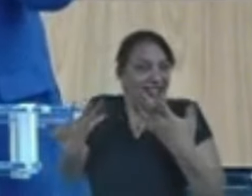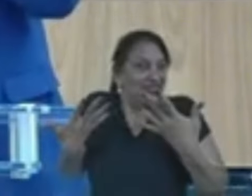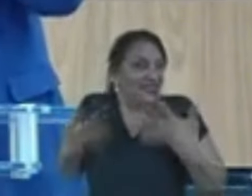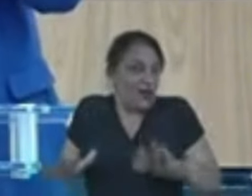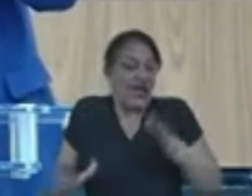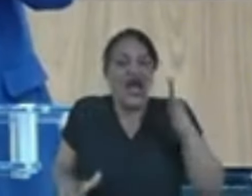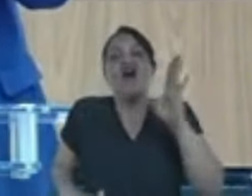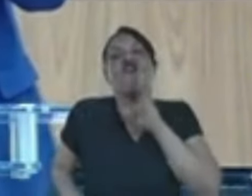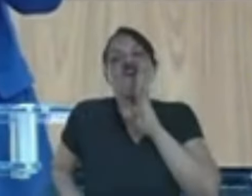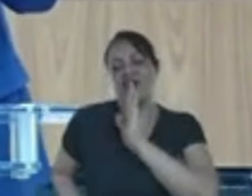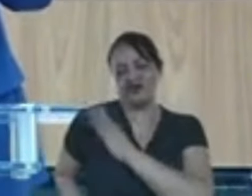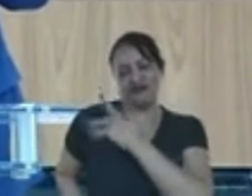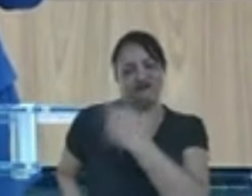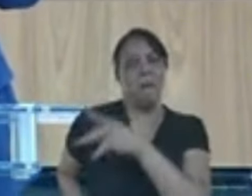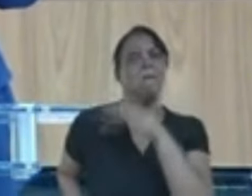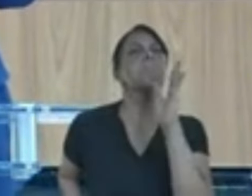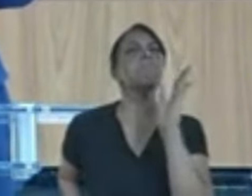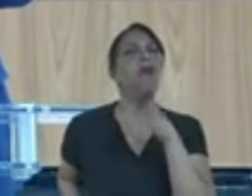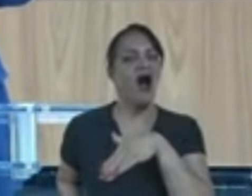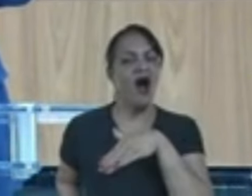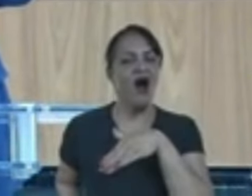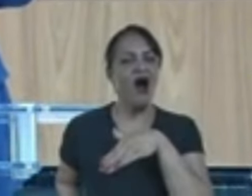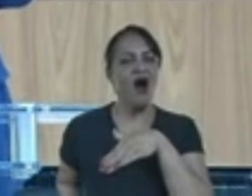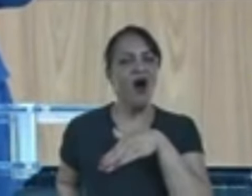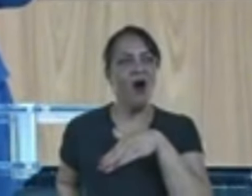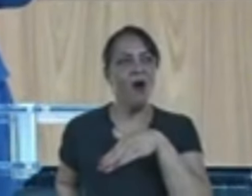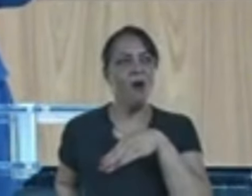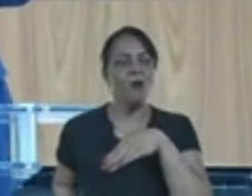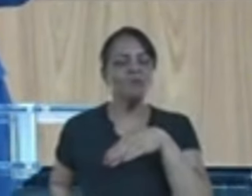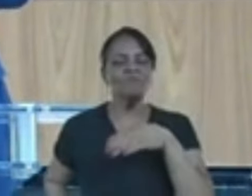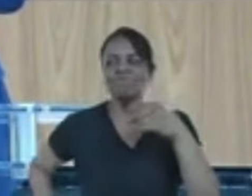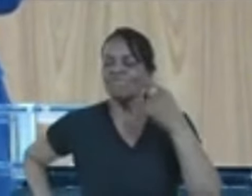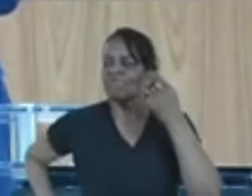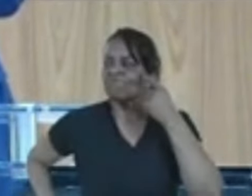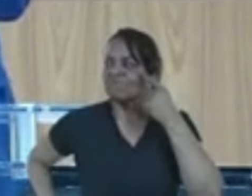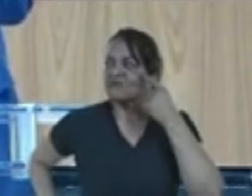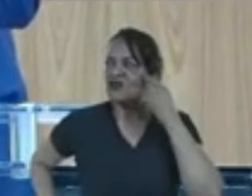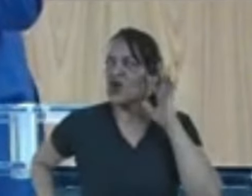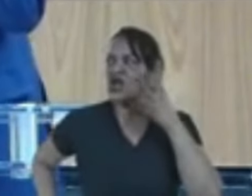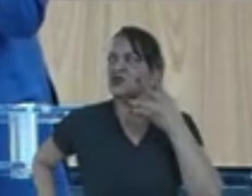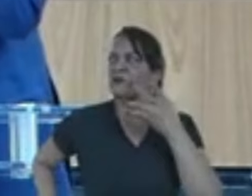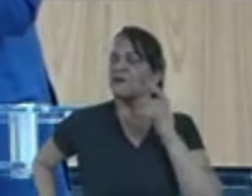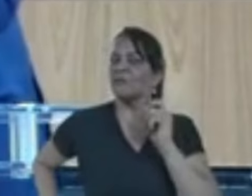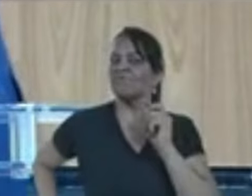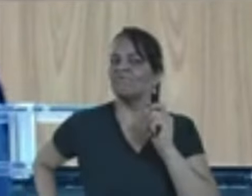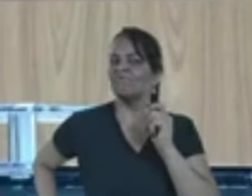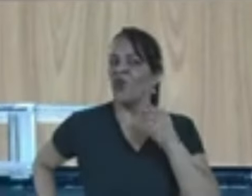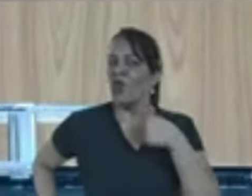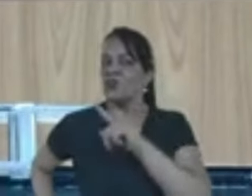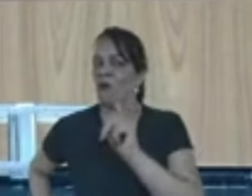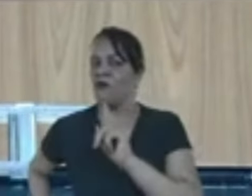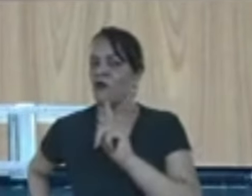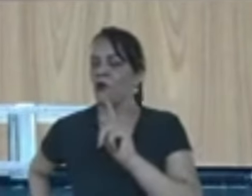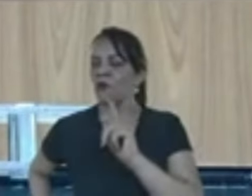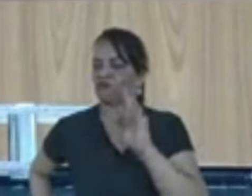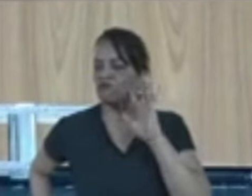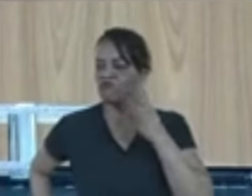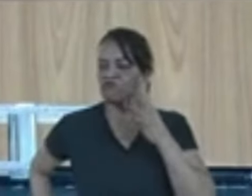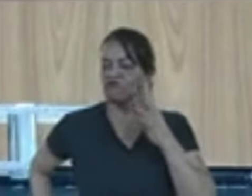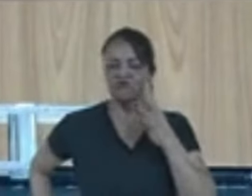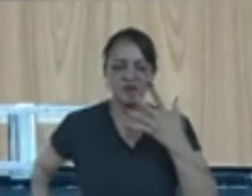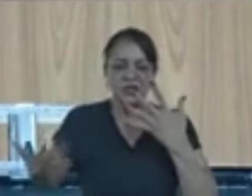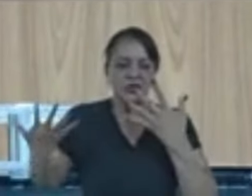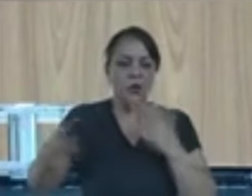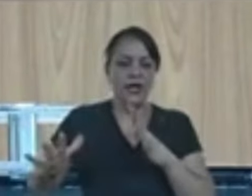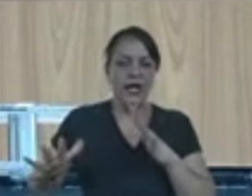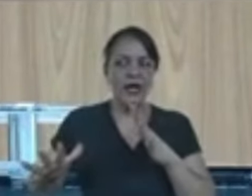deles, e ele simplesmente tomou uma atitude mais nacionalista do que qualquer outra coisa, porque ele imaginava que